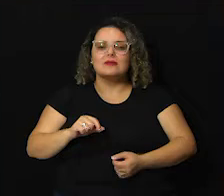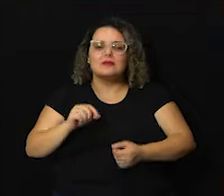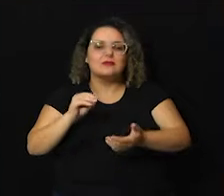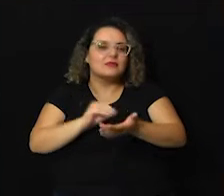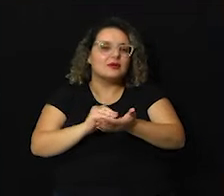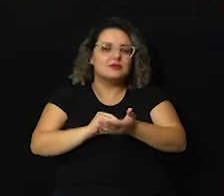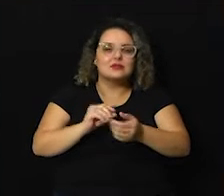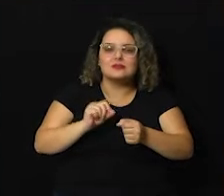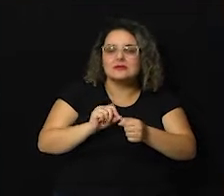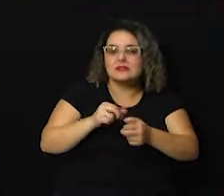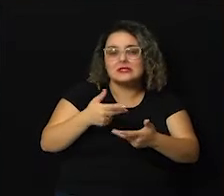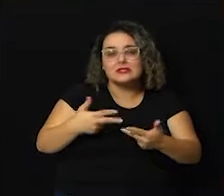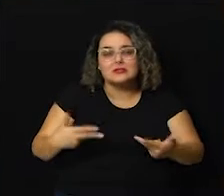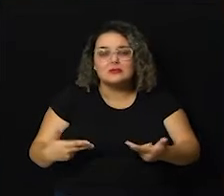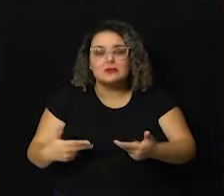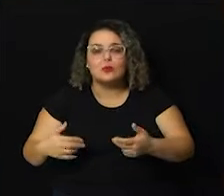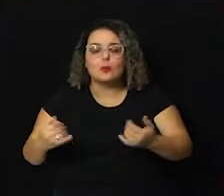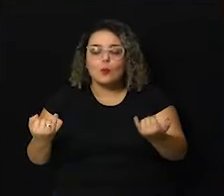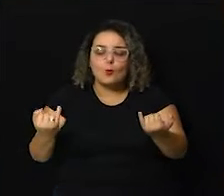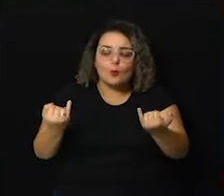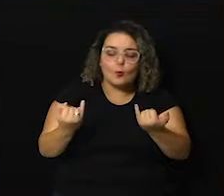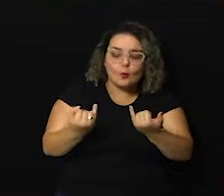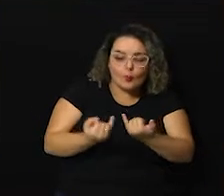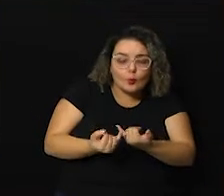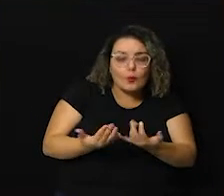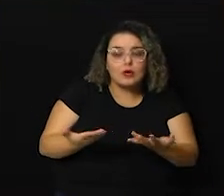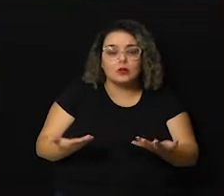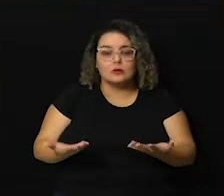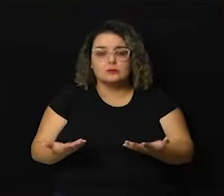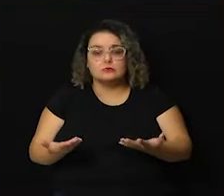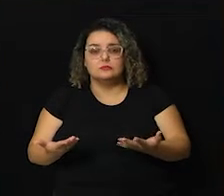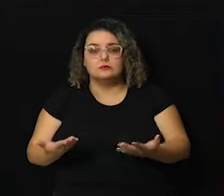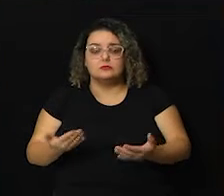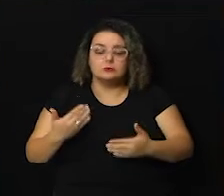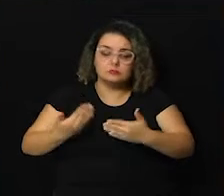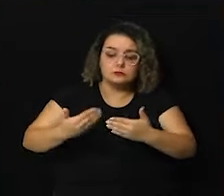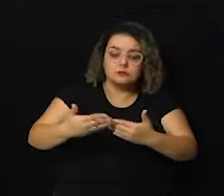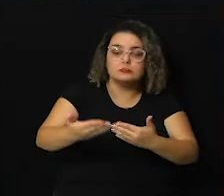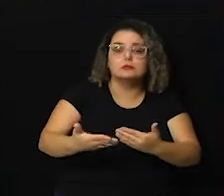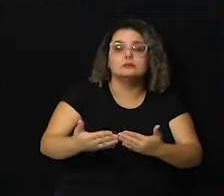coisas, perda de peso, né, e, eventualmente,